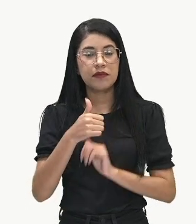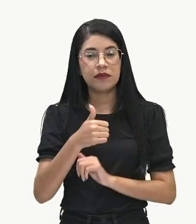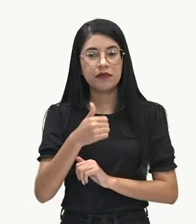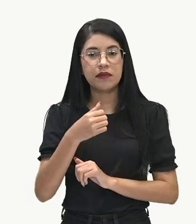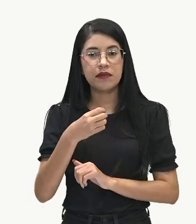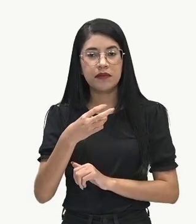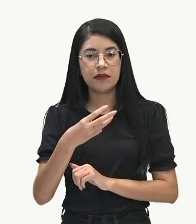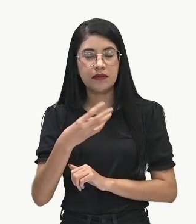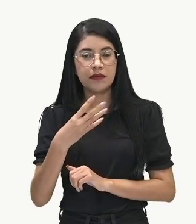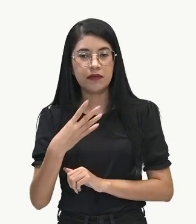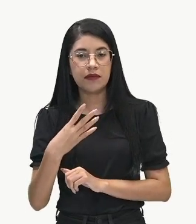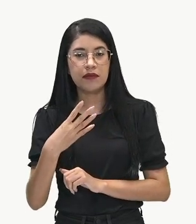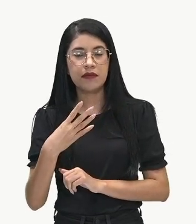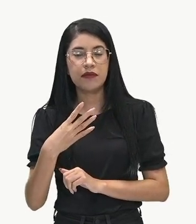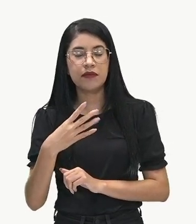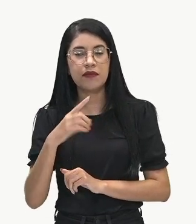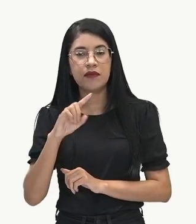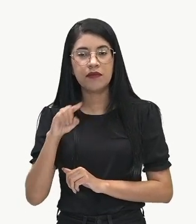Menos